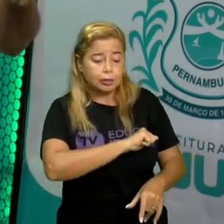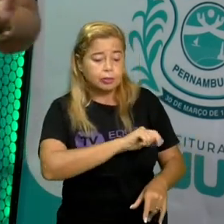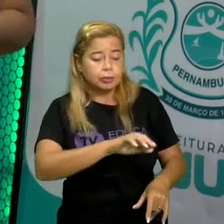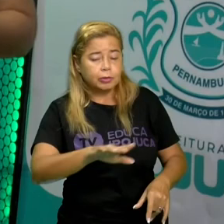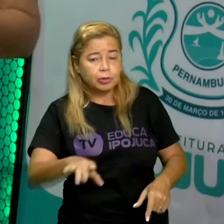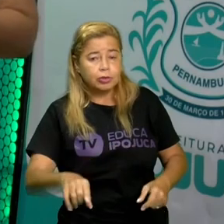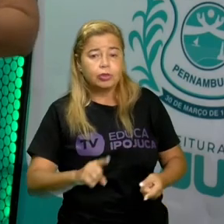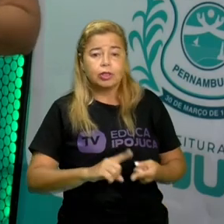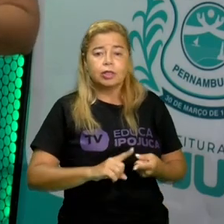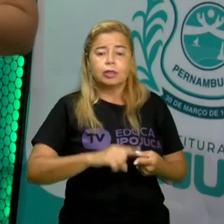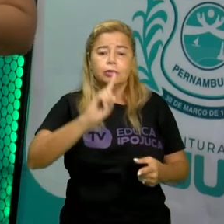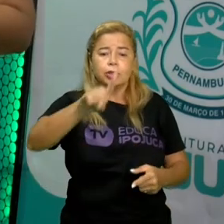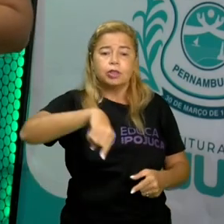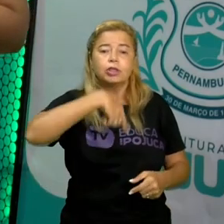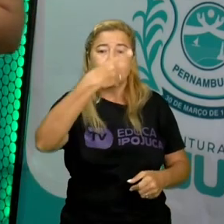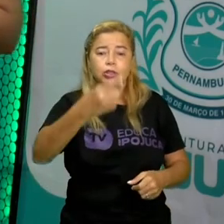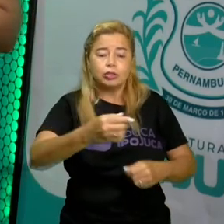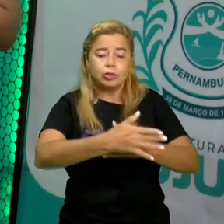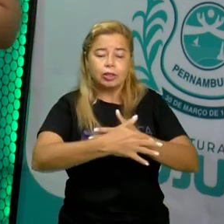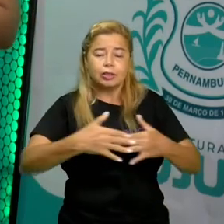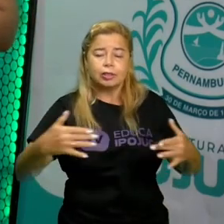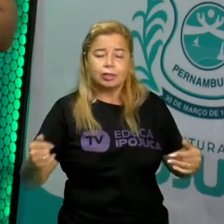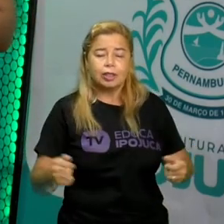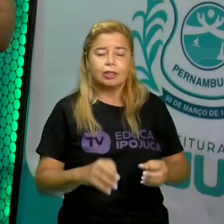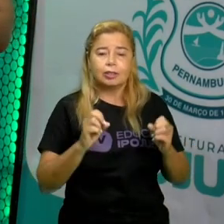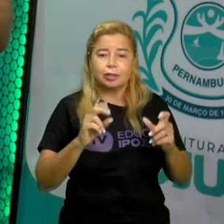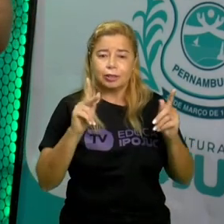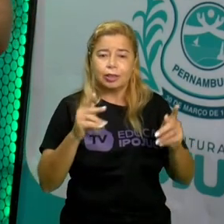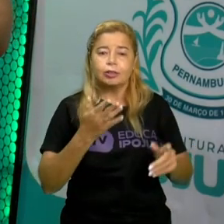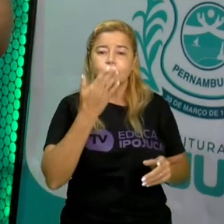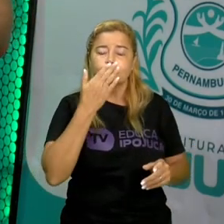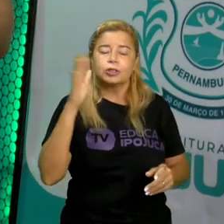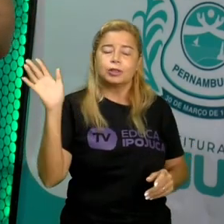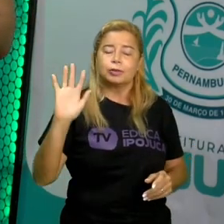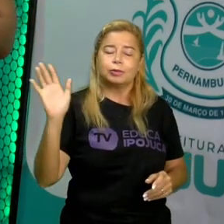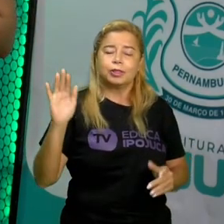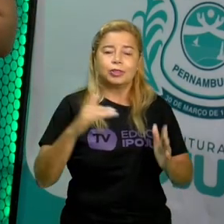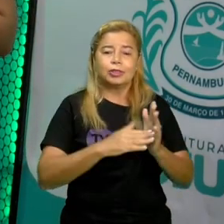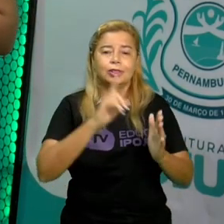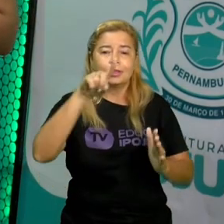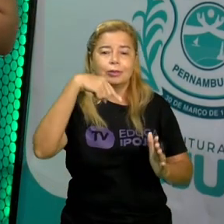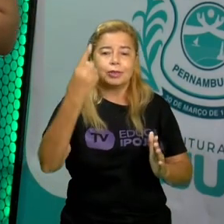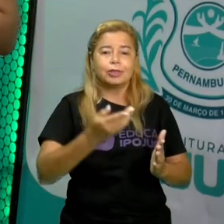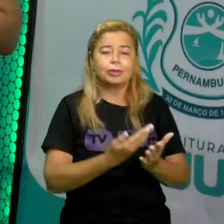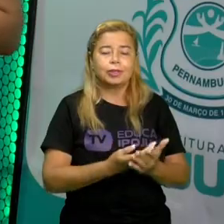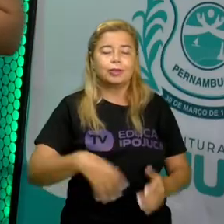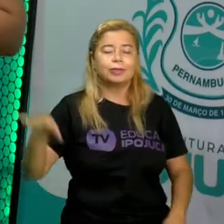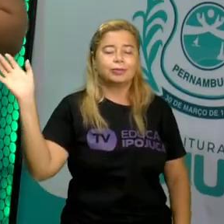como também de outras cidades, tá bom? Um beijo para vocês e até a próxima aula, se Deus quiser.